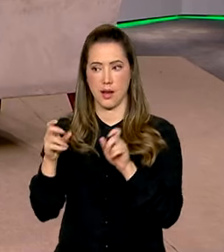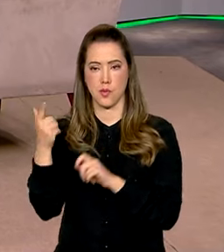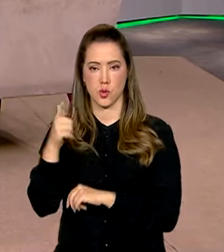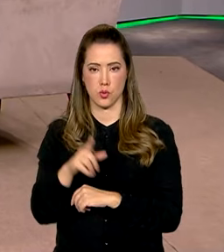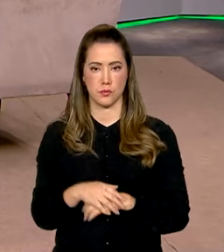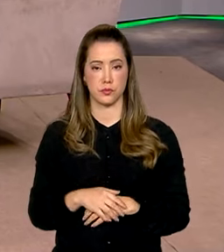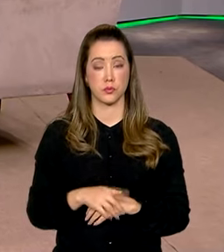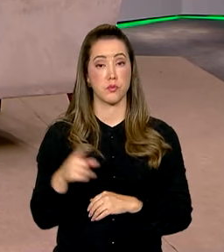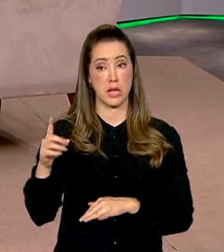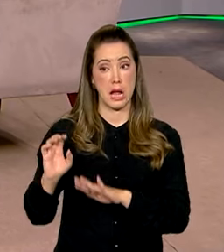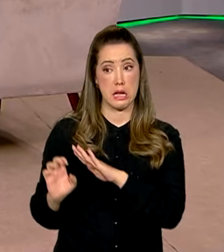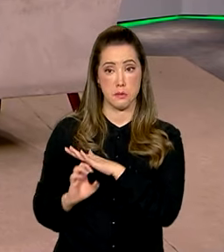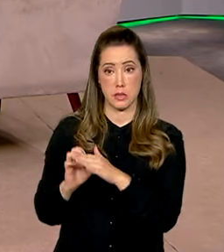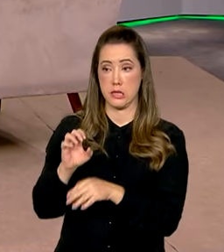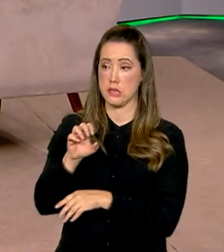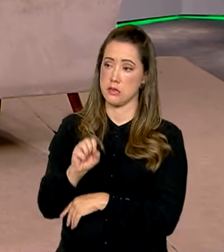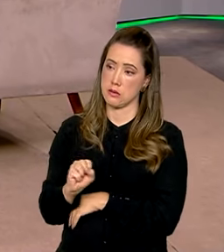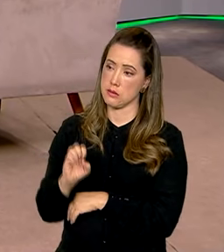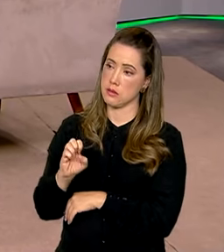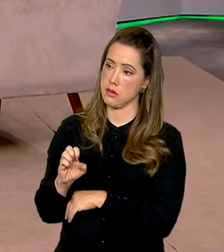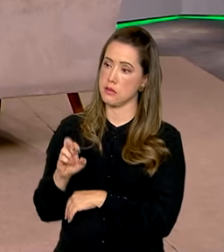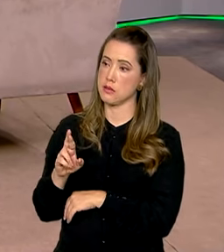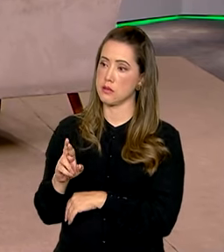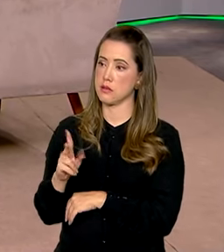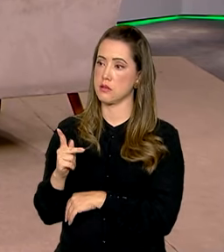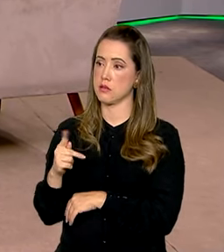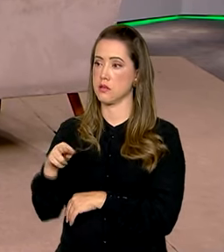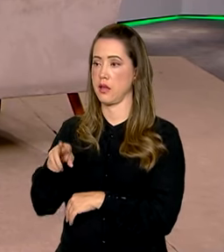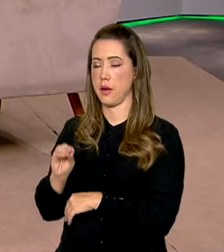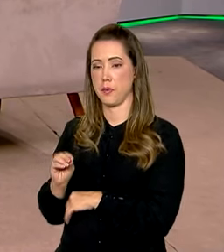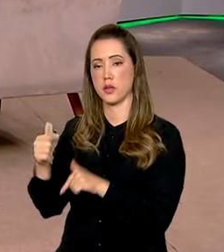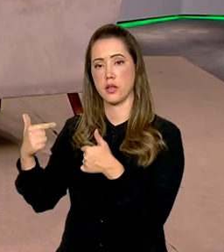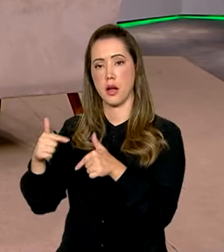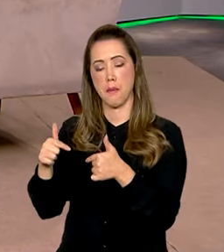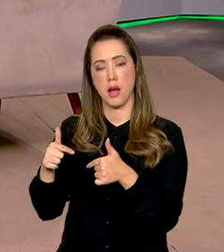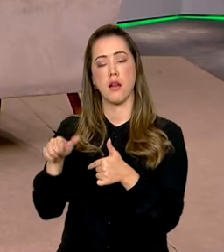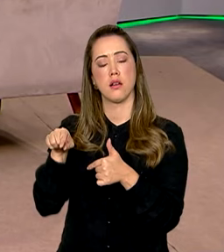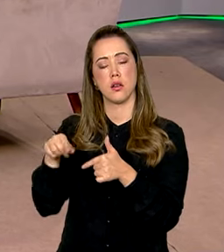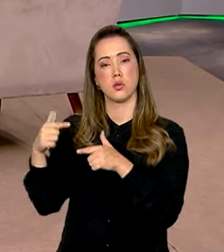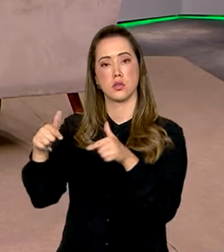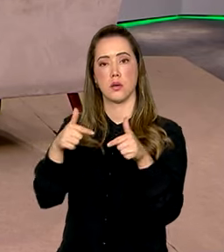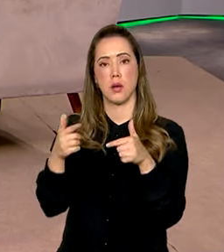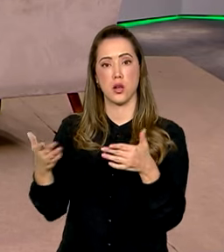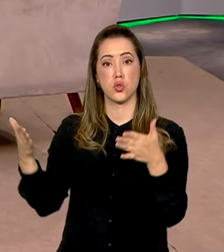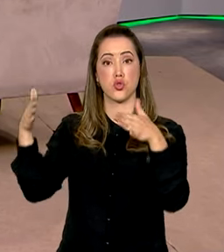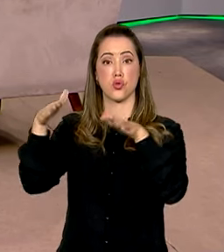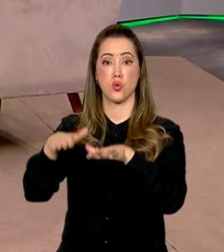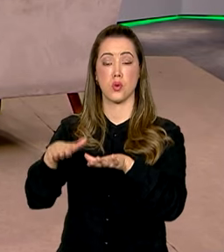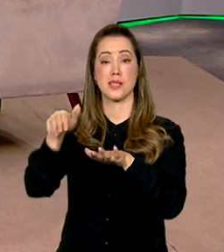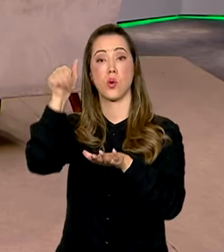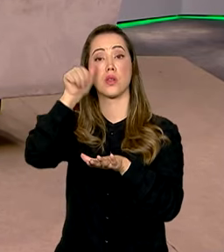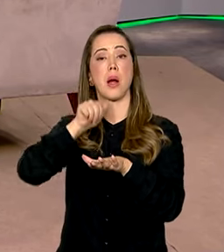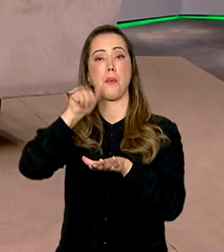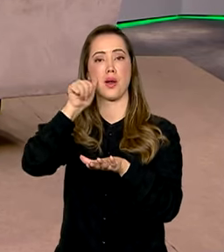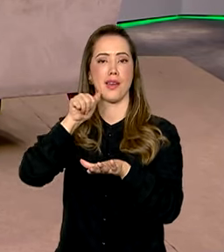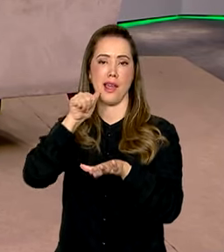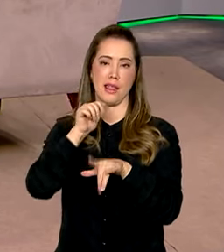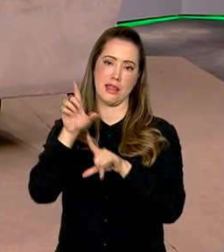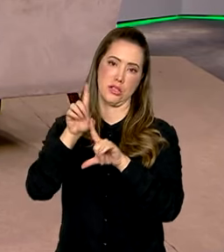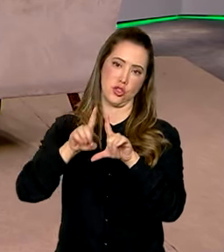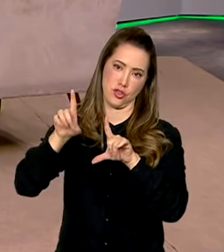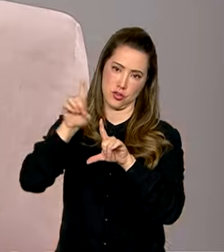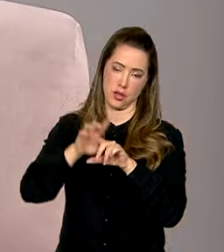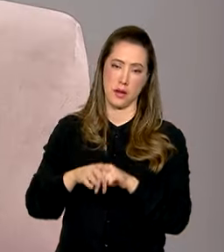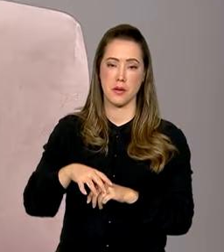CEPRO vem trabalhando para apoiar iniciativas de inclusão sociodigital da mulher. Muito interessante isso aí, especialmente mulheres